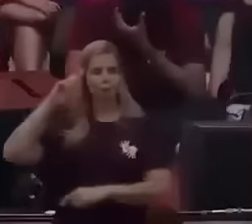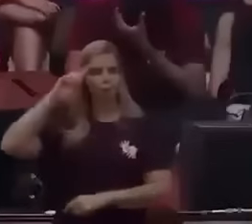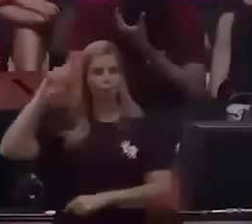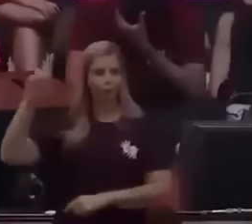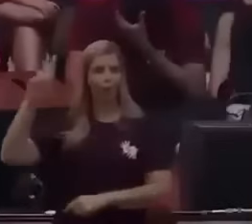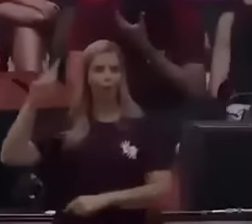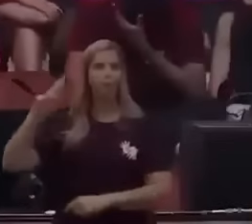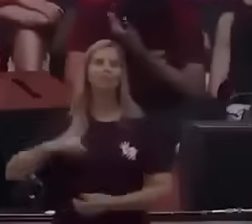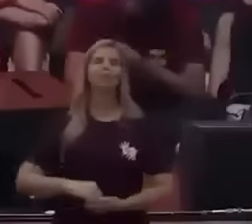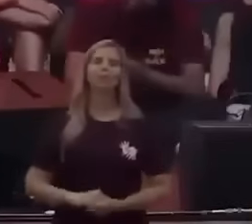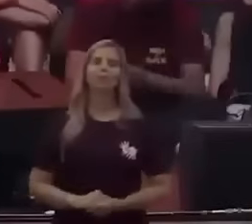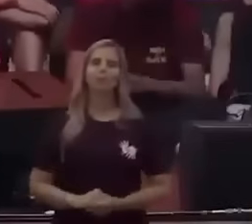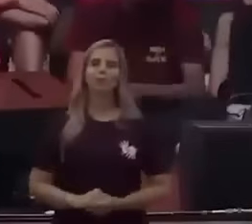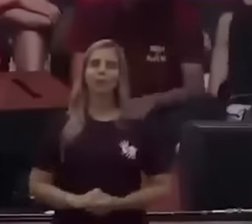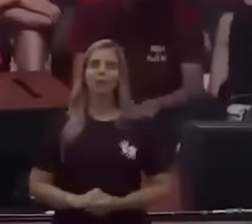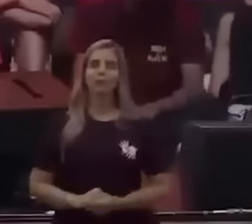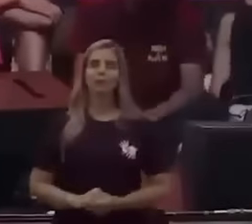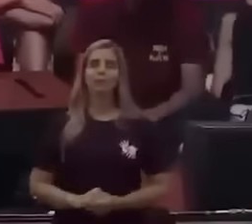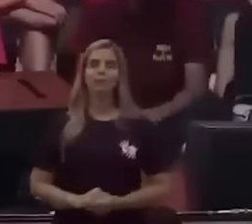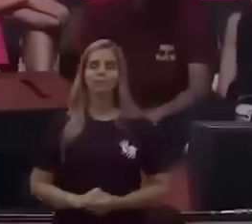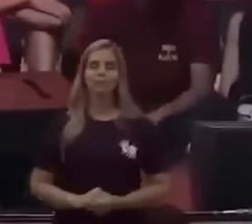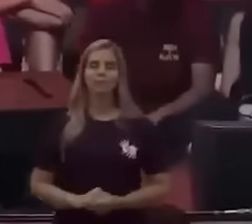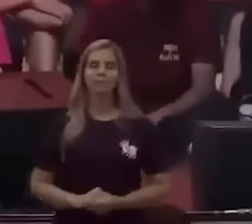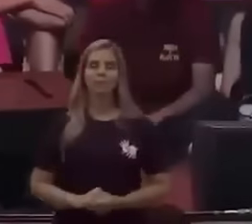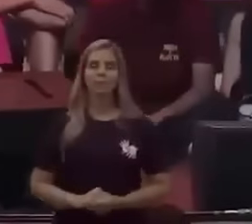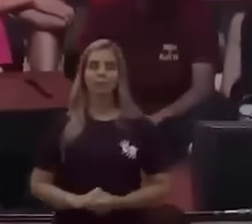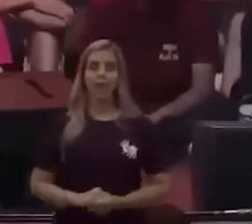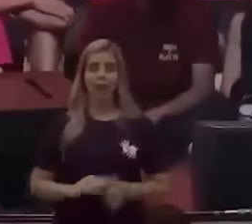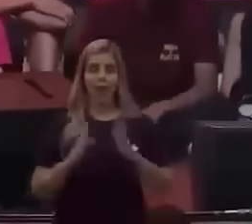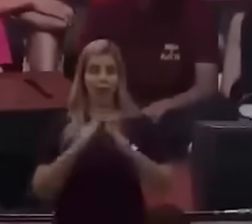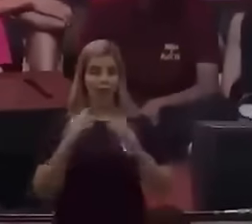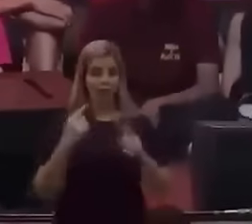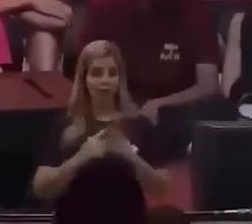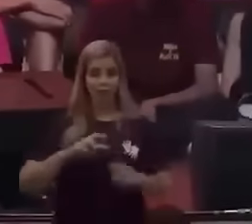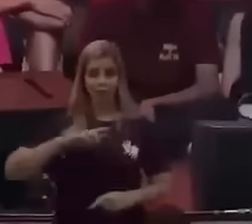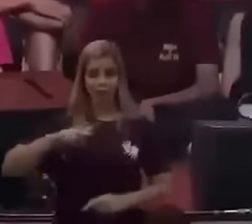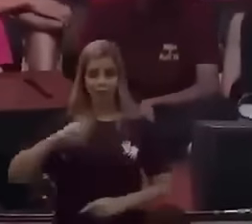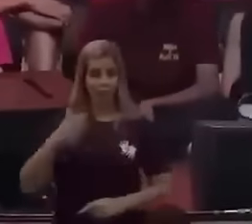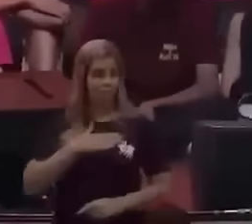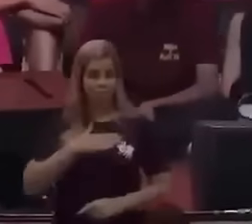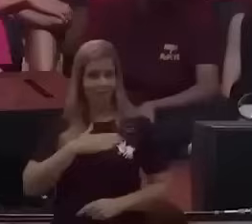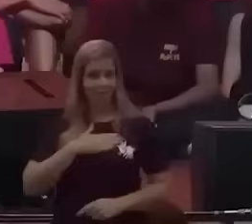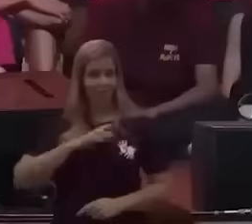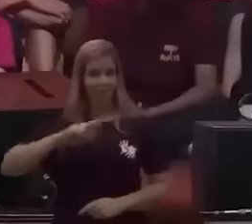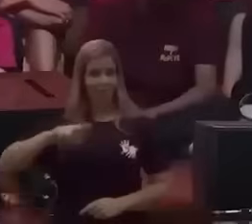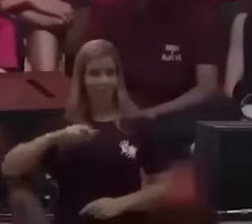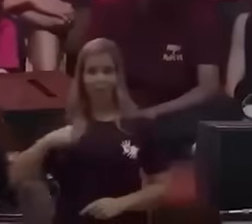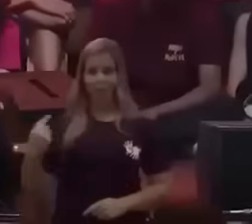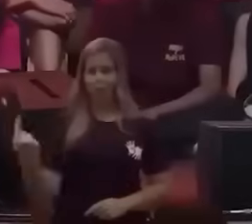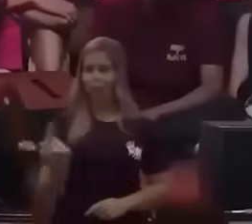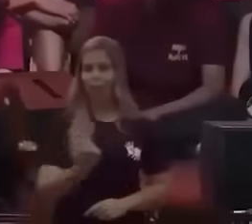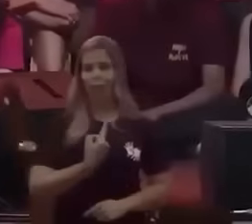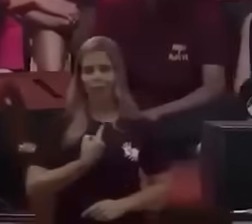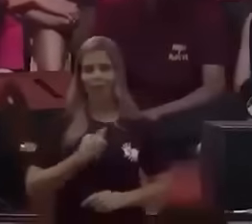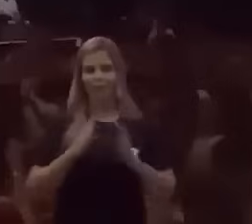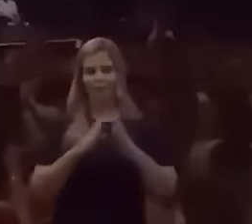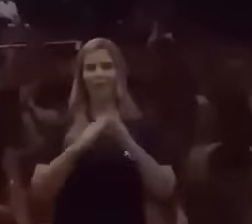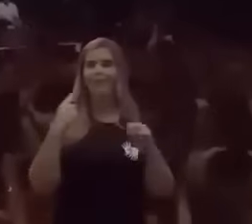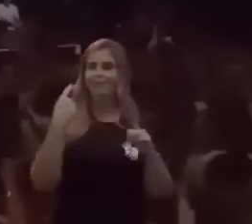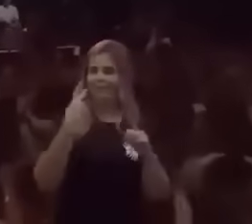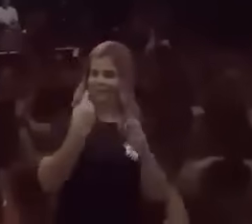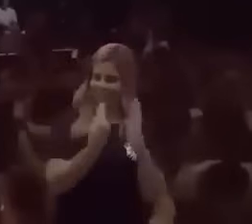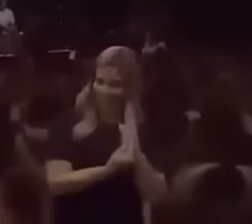A igreja não é sua, a igreja não é minha, a igreja não é nossa. A igreja tem dono, e o dono da igreja tem marca de cravos em